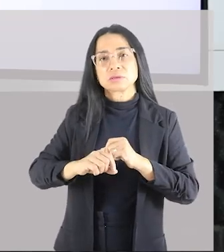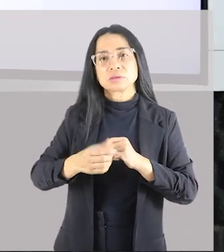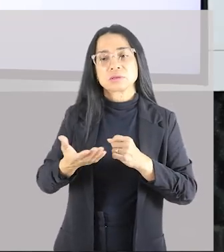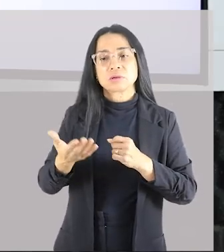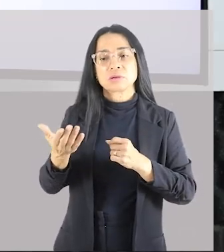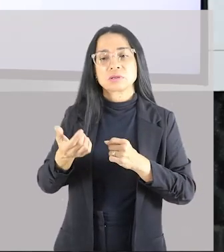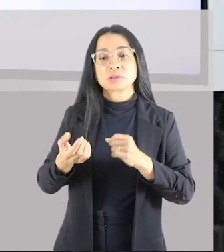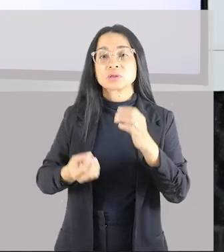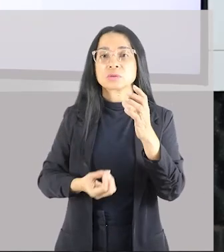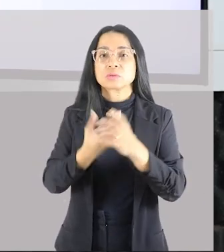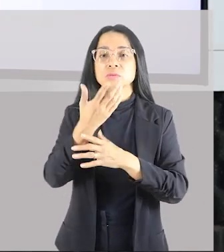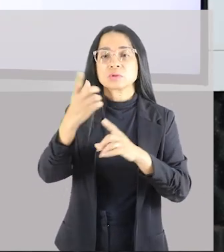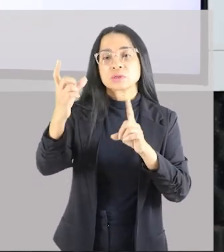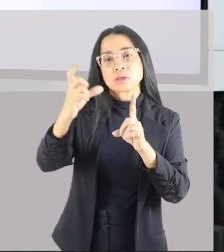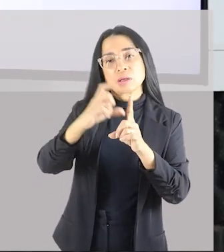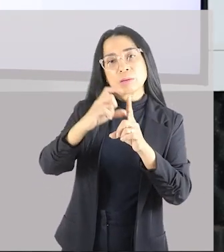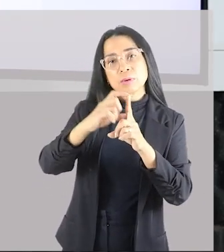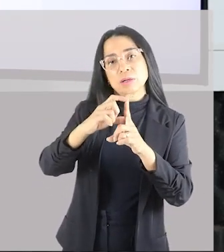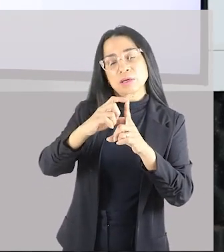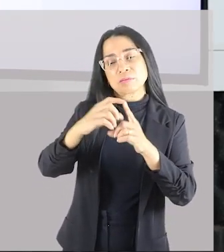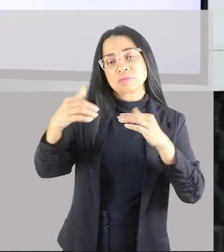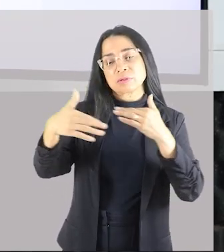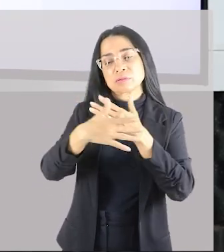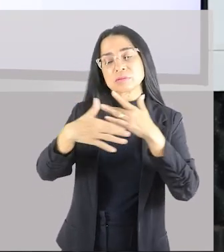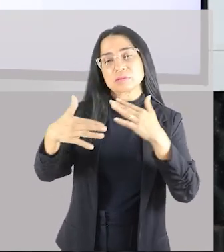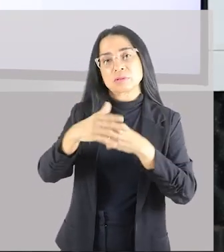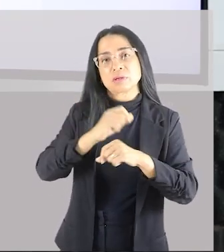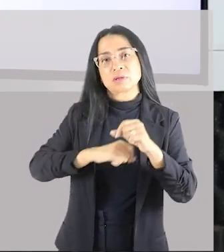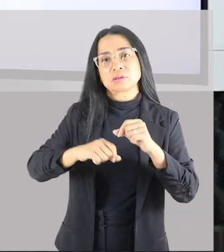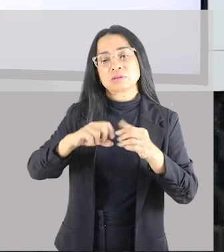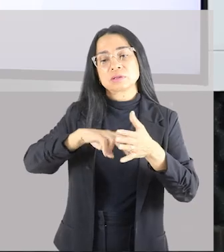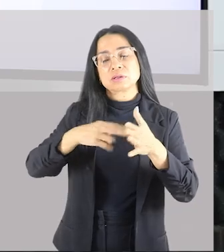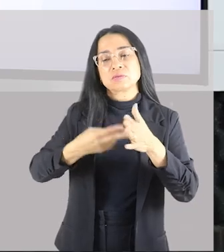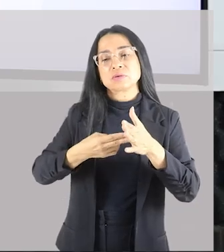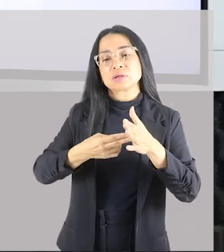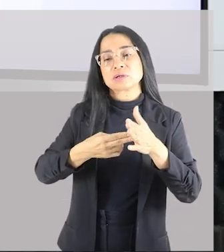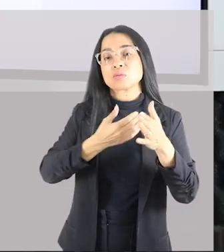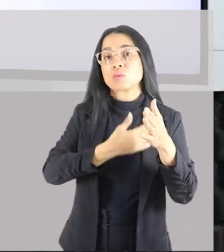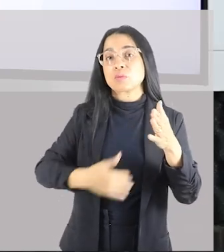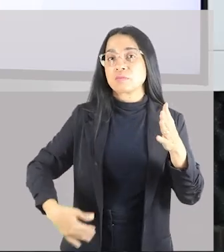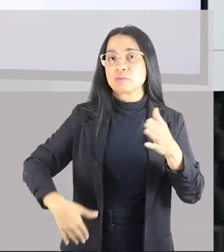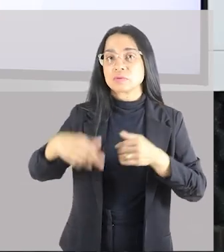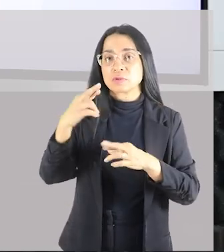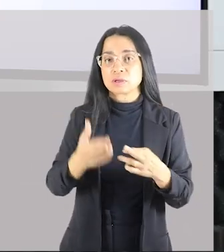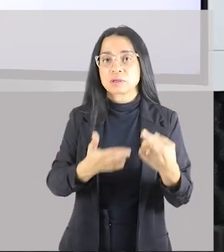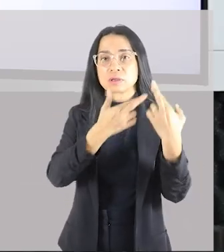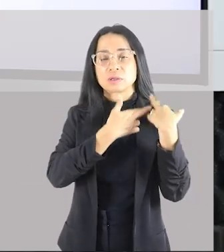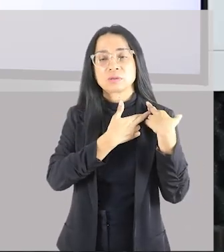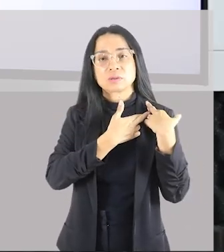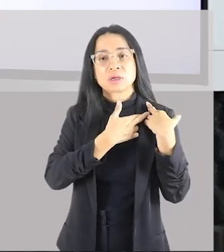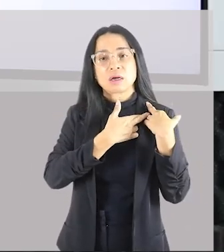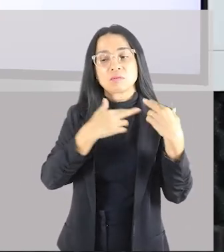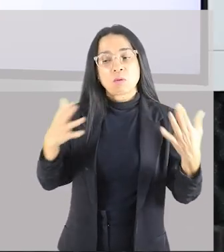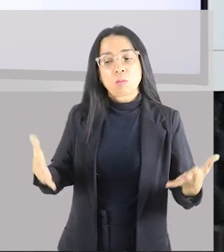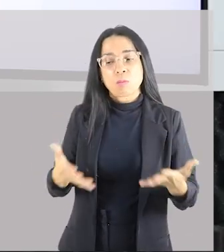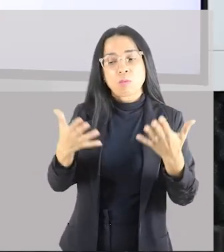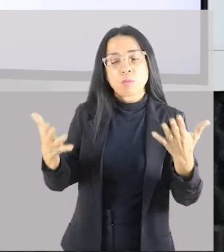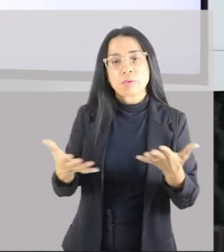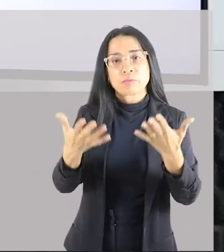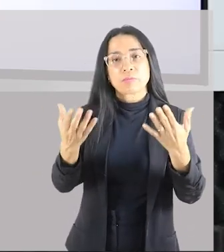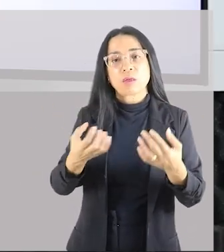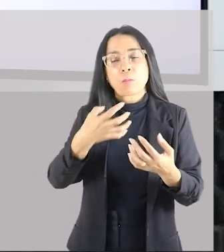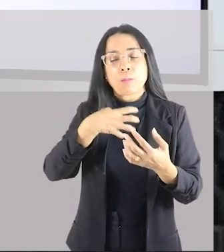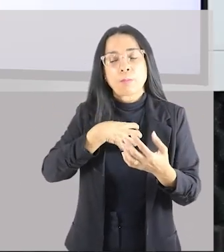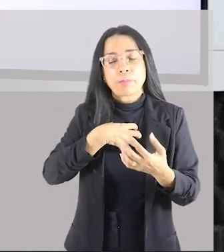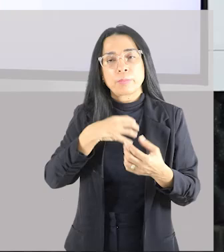cidade, significa que o Estado é o responsável por promover o bem-estar e a população, por sua vez, tem o direito